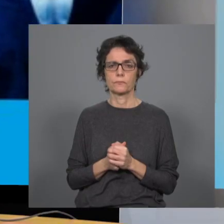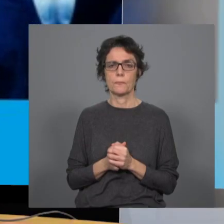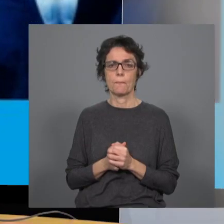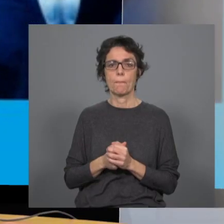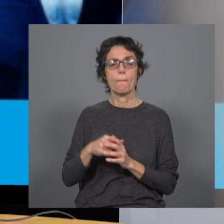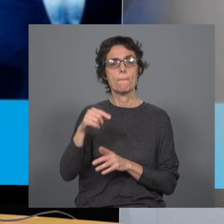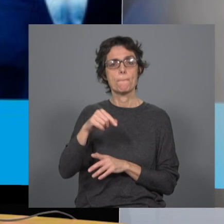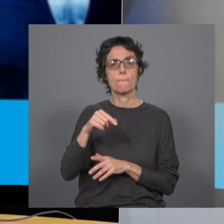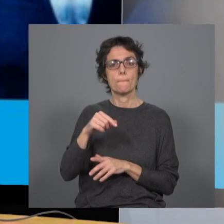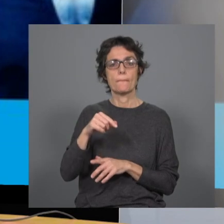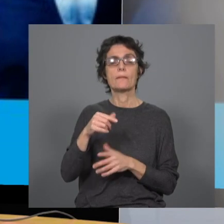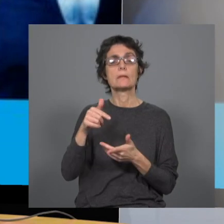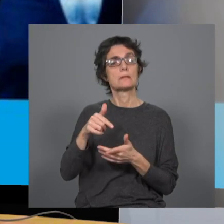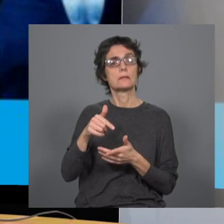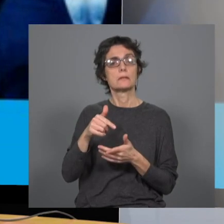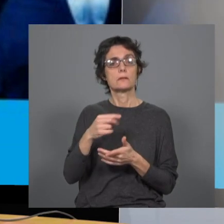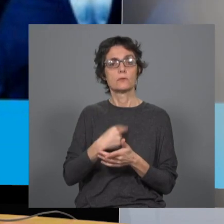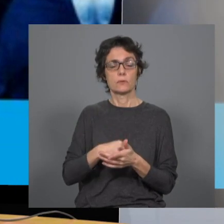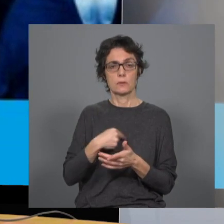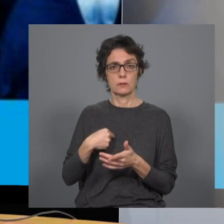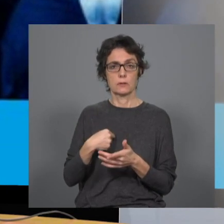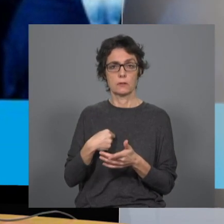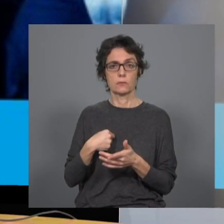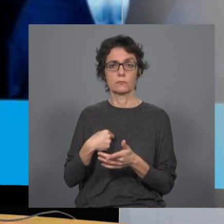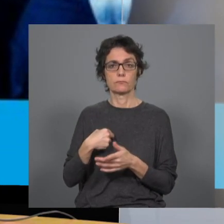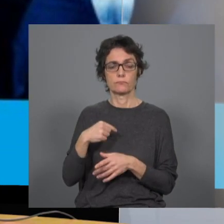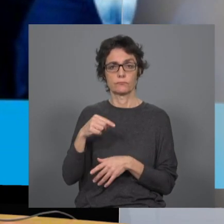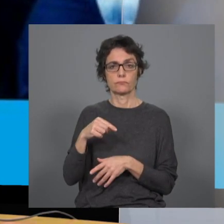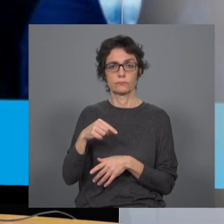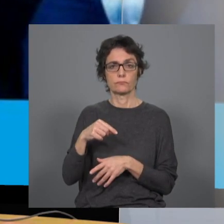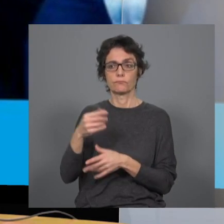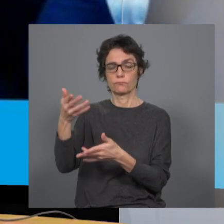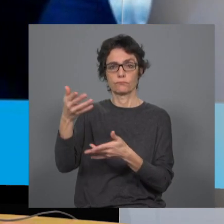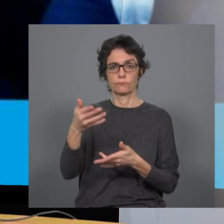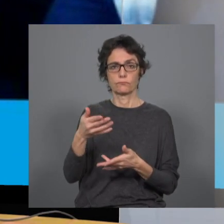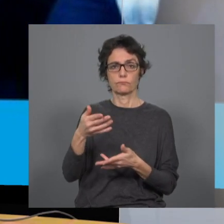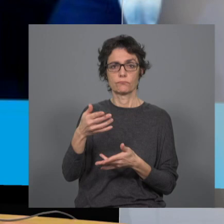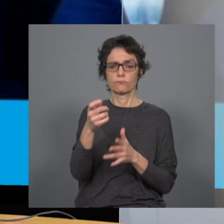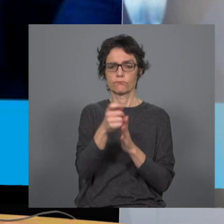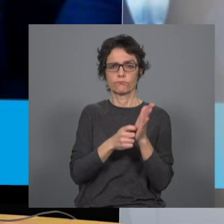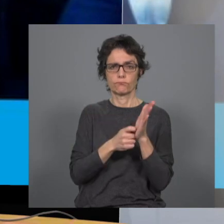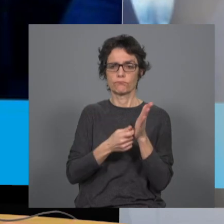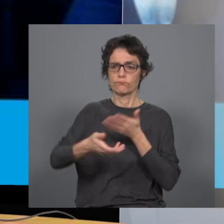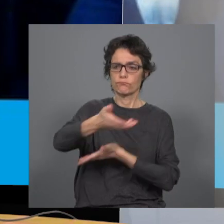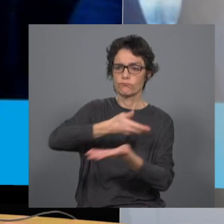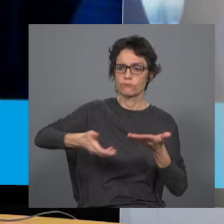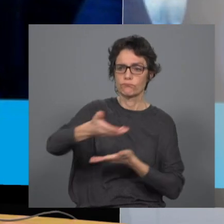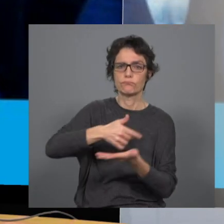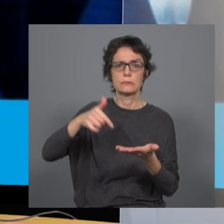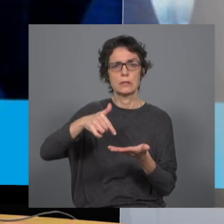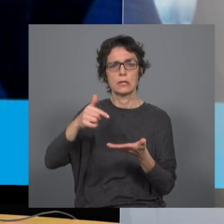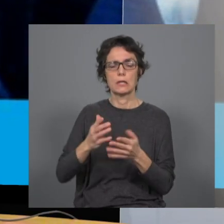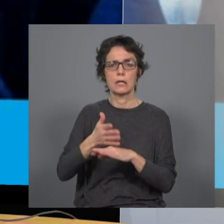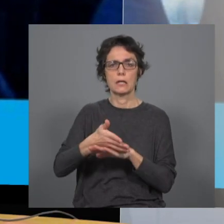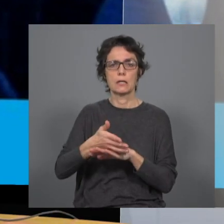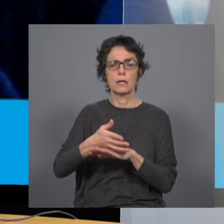Contextos de perseguição aos cristãos que nos serão trazidos em cada quarta-feira pela Fundação Ajuda à Igreja